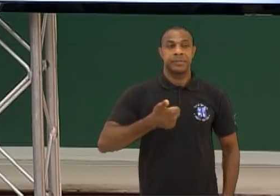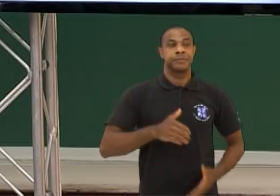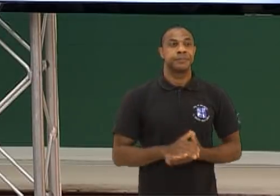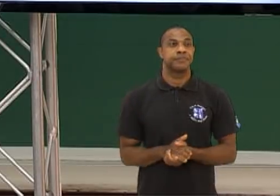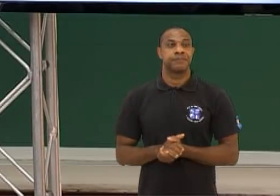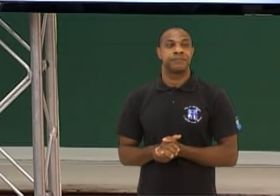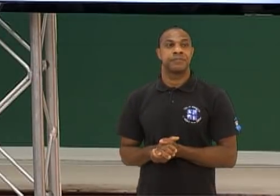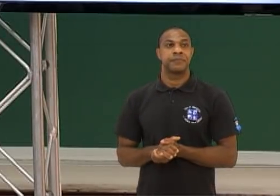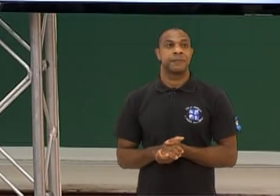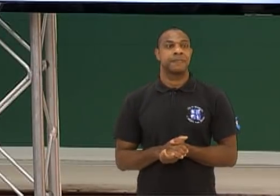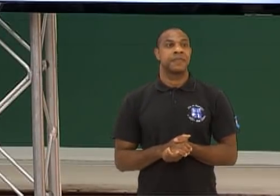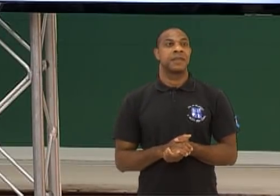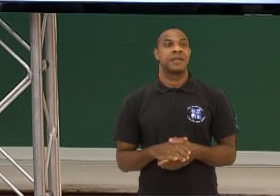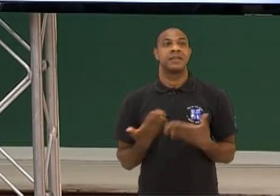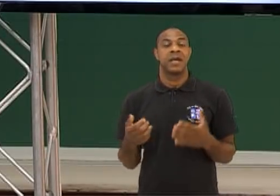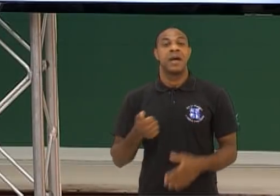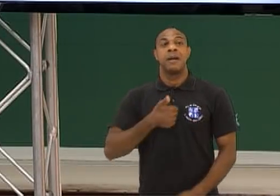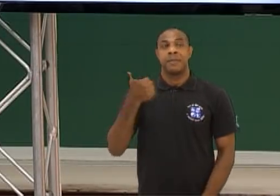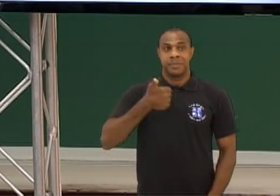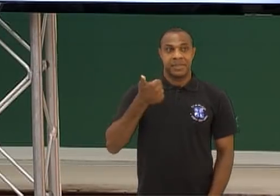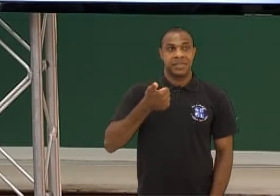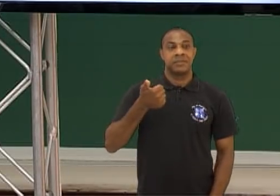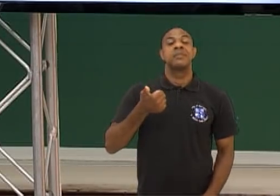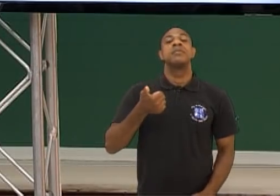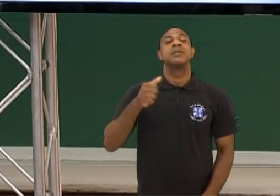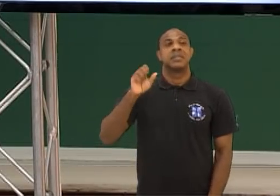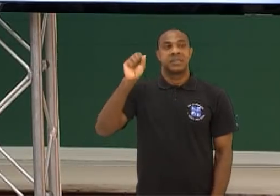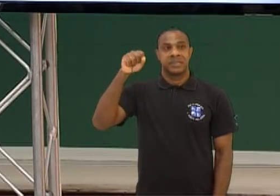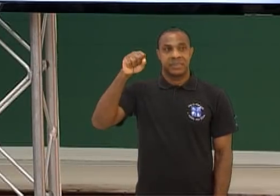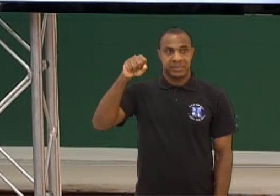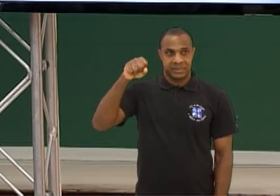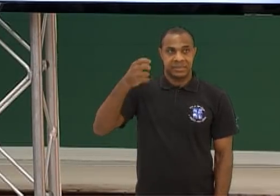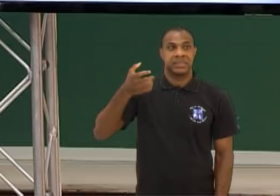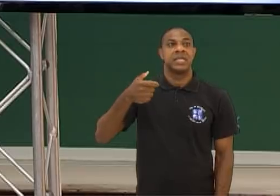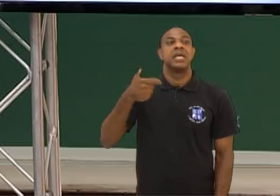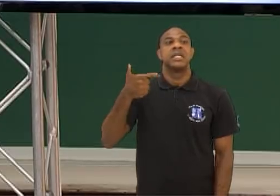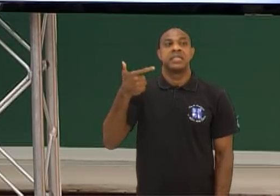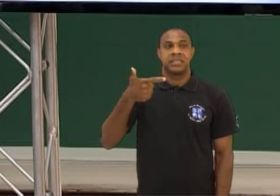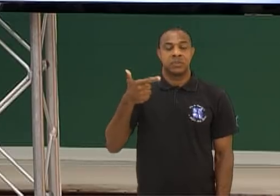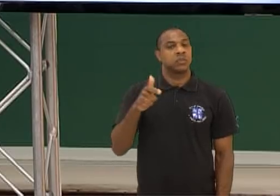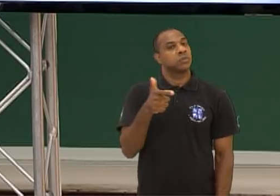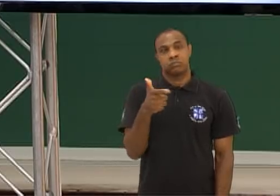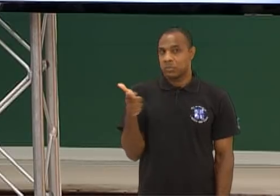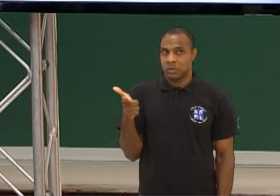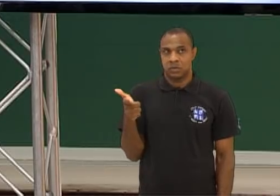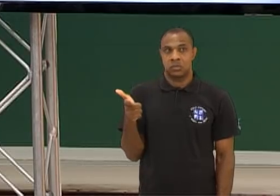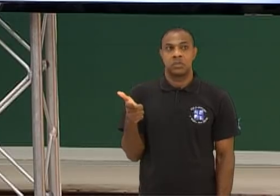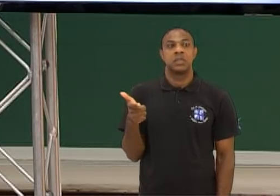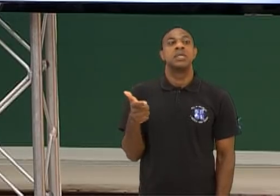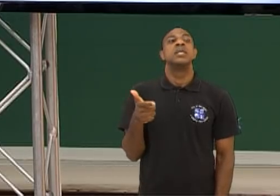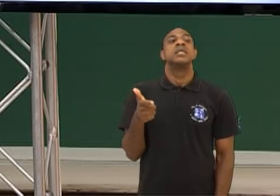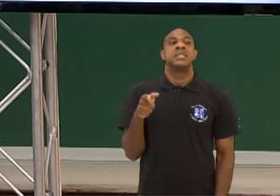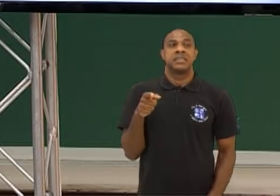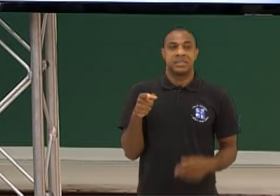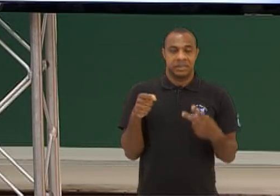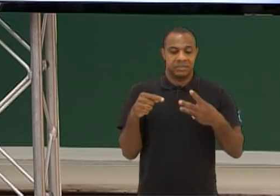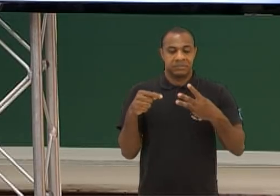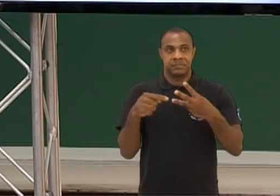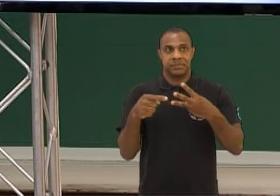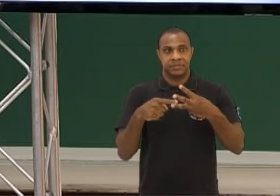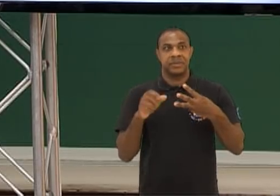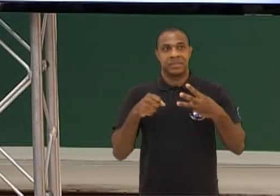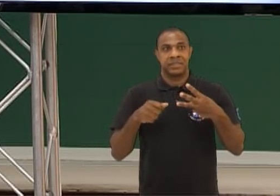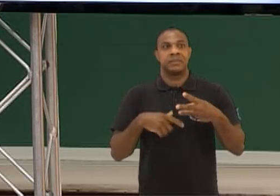voltando. A primeira é a igualdade, a segunda não, porque eu tenho a diferença, e essa sim.